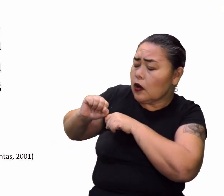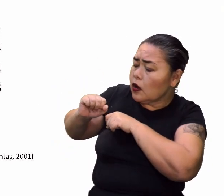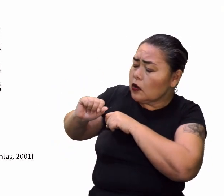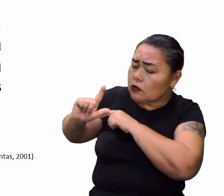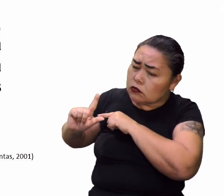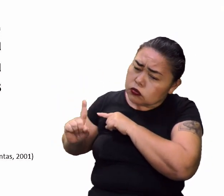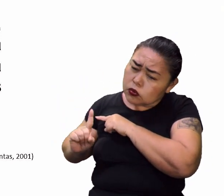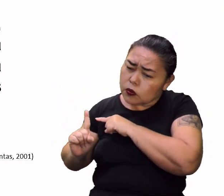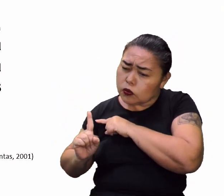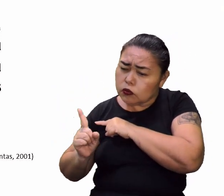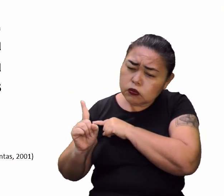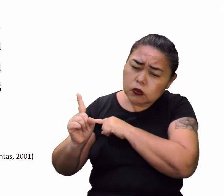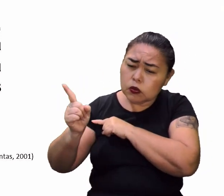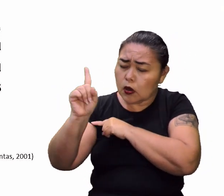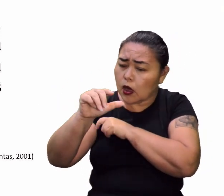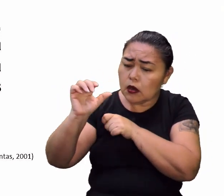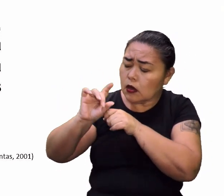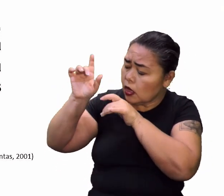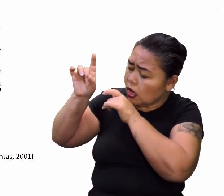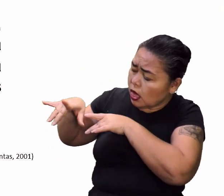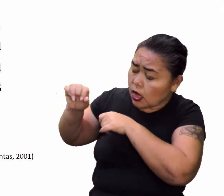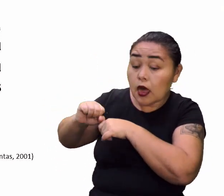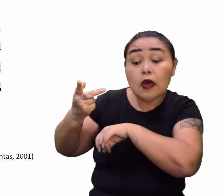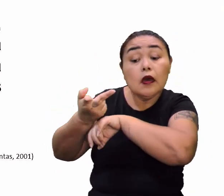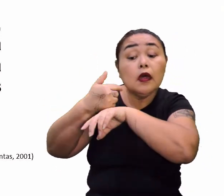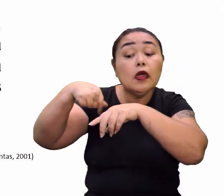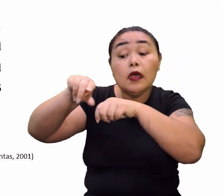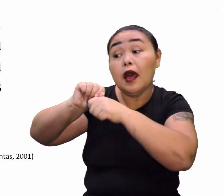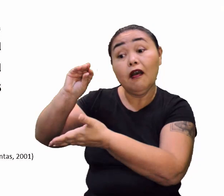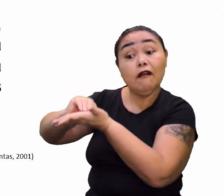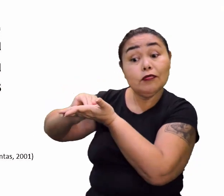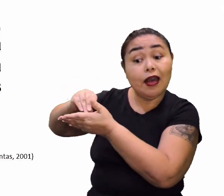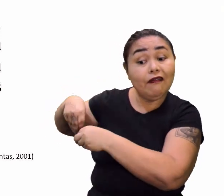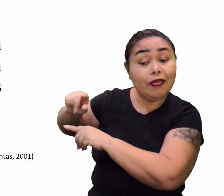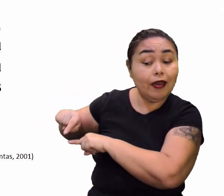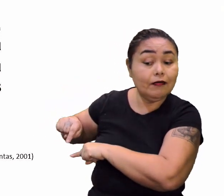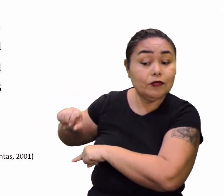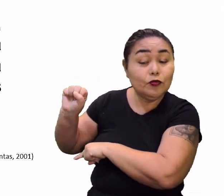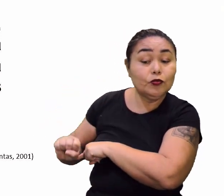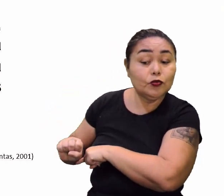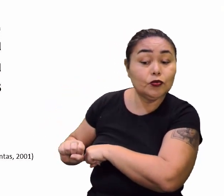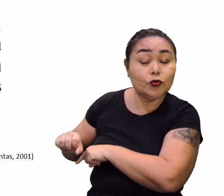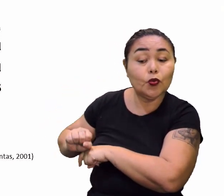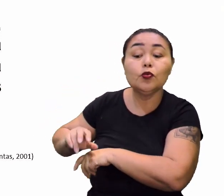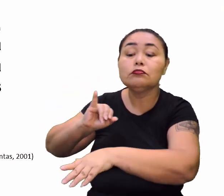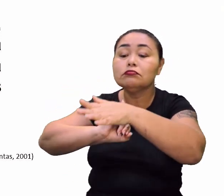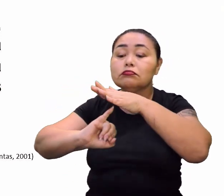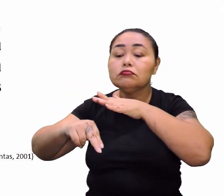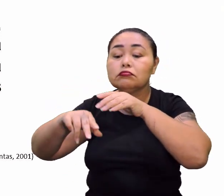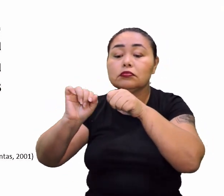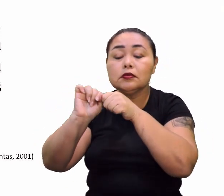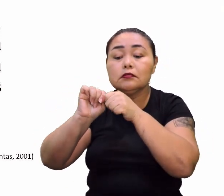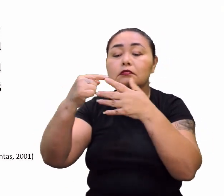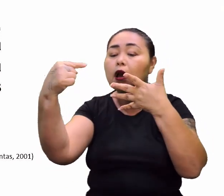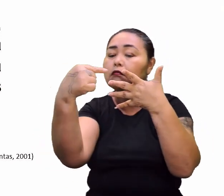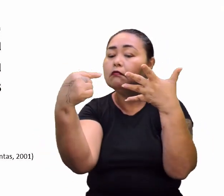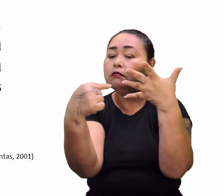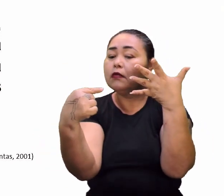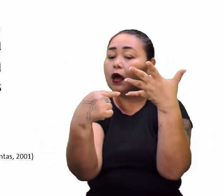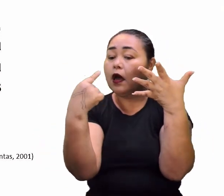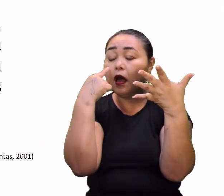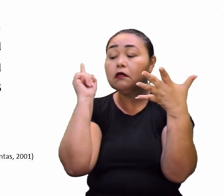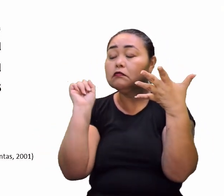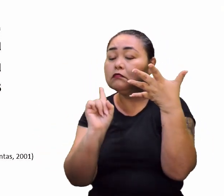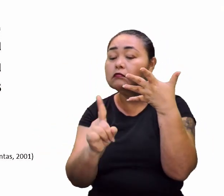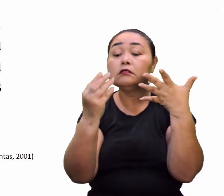mecanização, fugindo buscando o que? Terra, porque lá faltava terra. Então, o INCRA, no primeiro momento, estabeleceu alguns critérios, entendeu? O